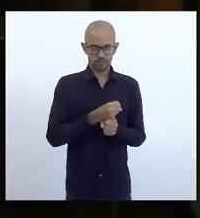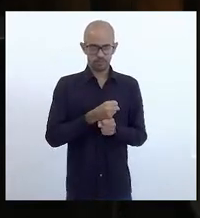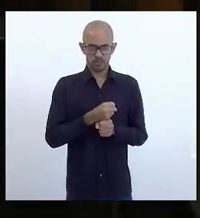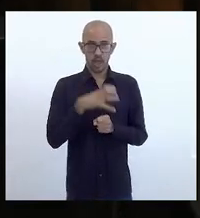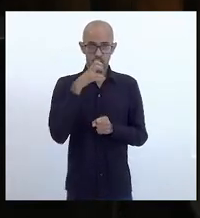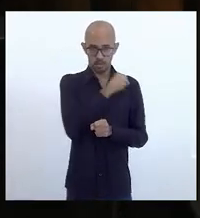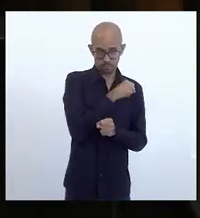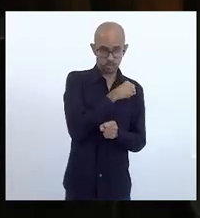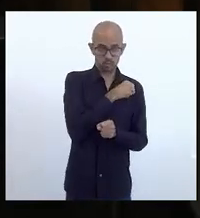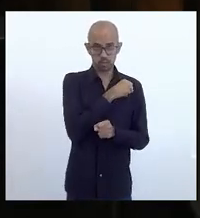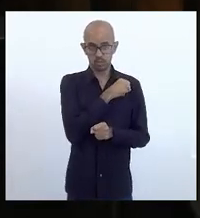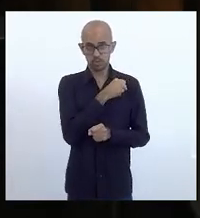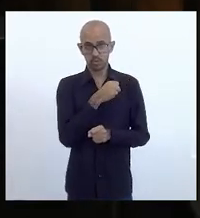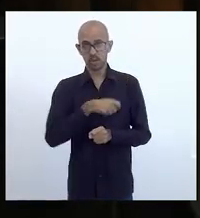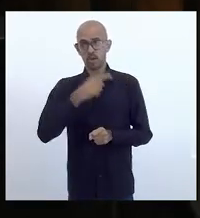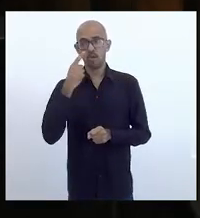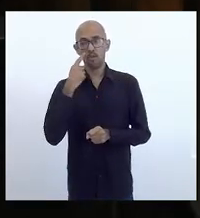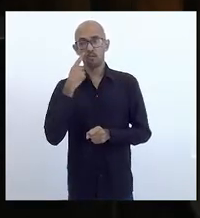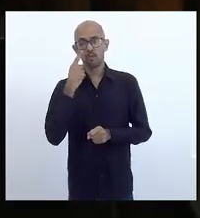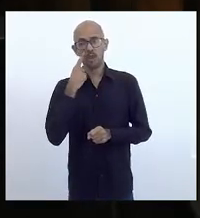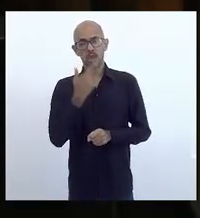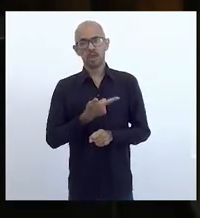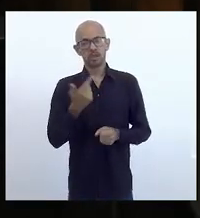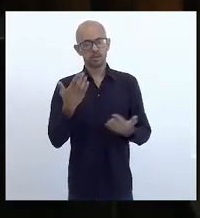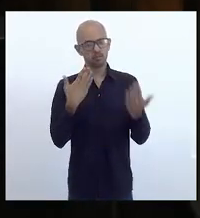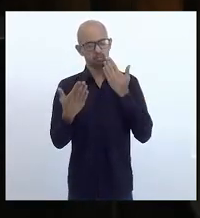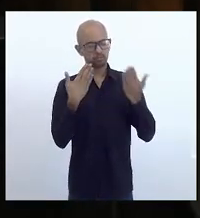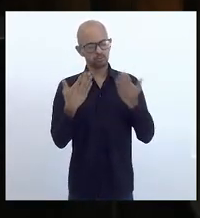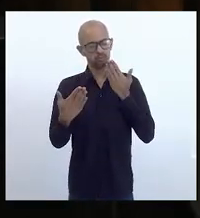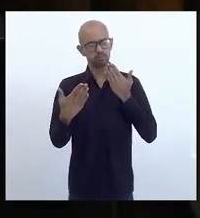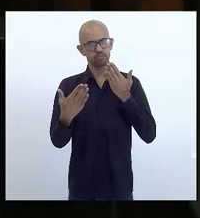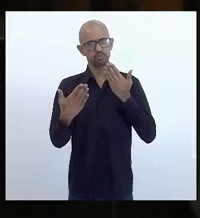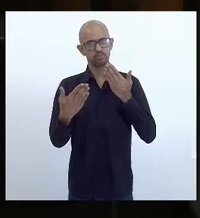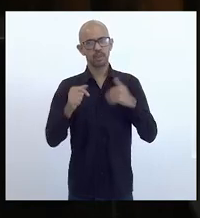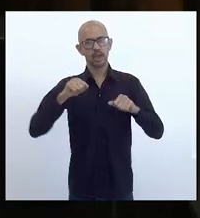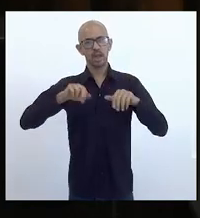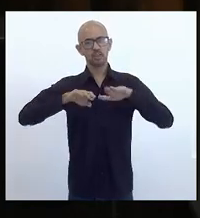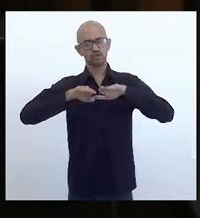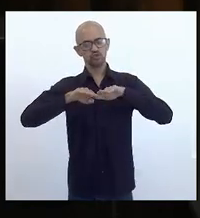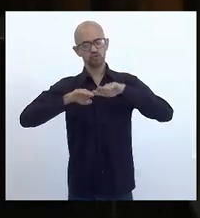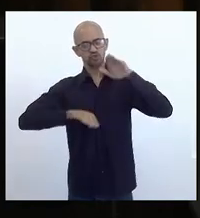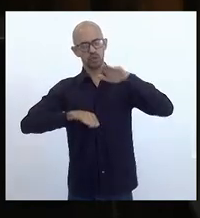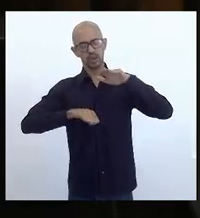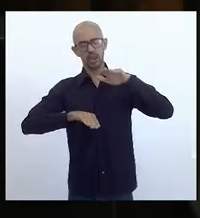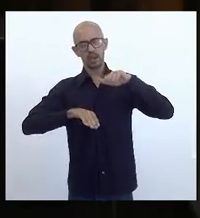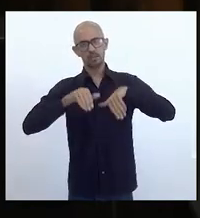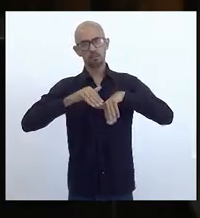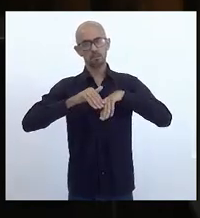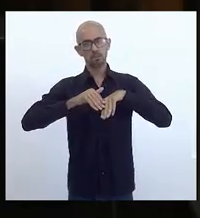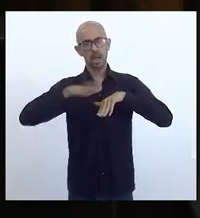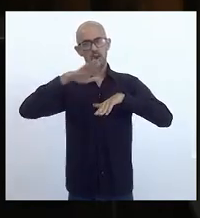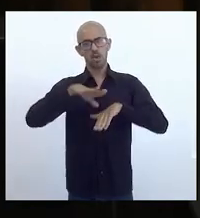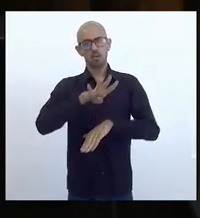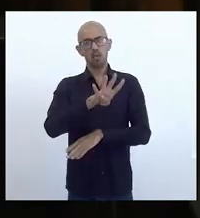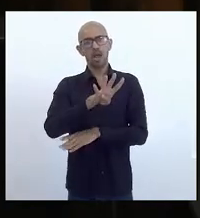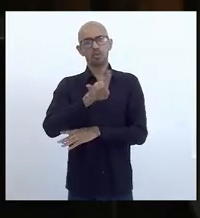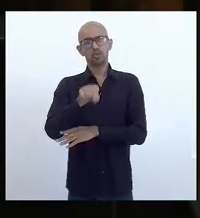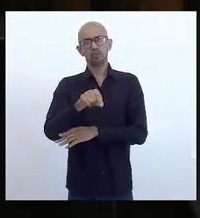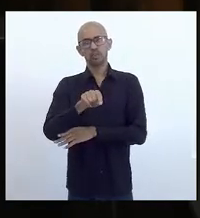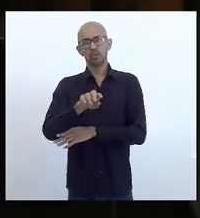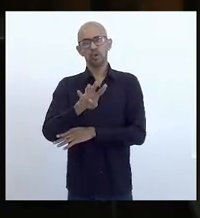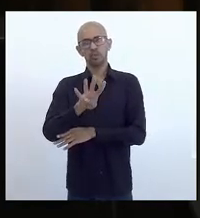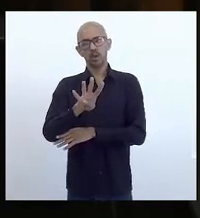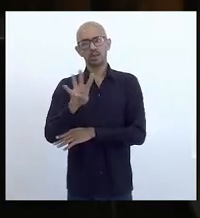contejo, pessoal em cargo de 21 com 22, a diferença foi a maior, 4,44